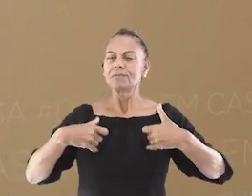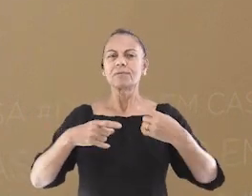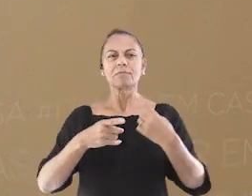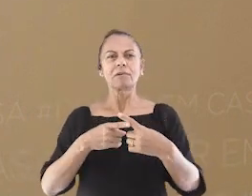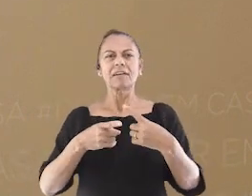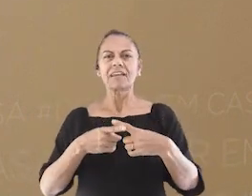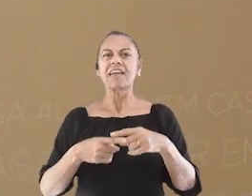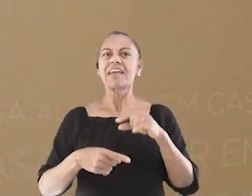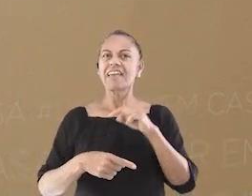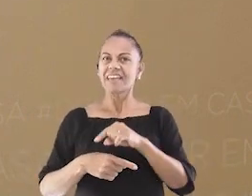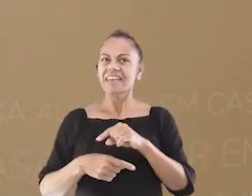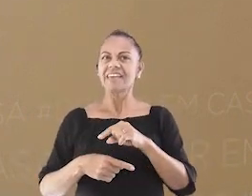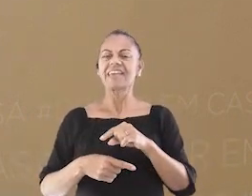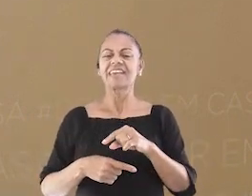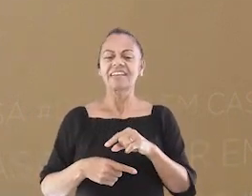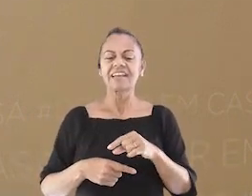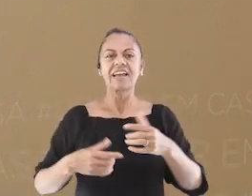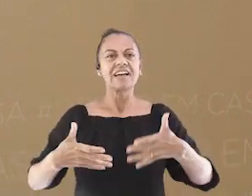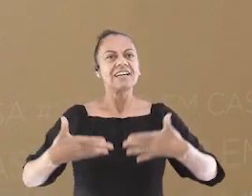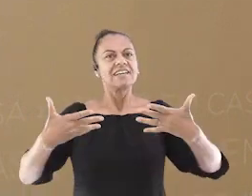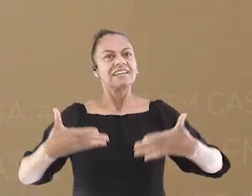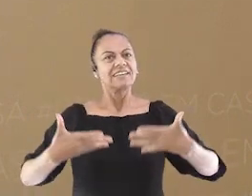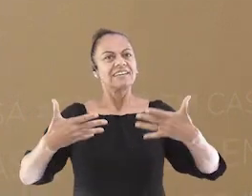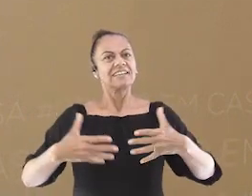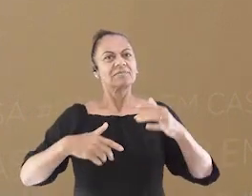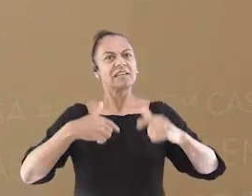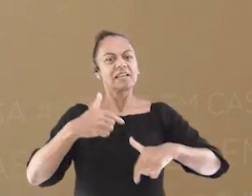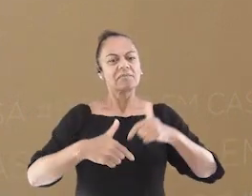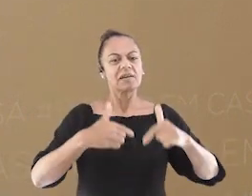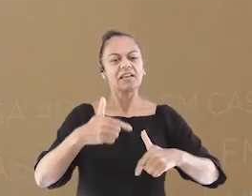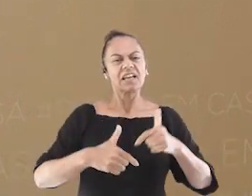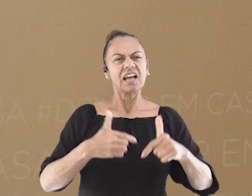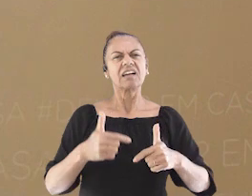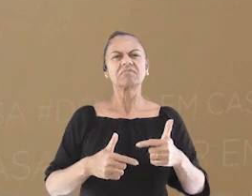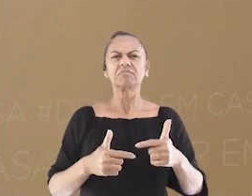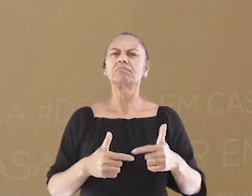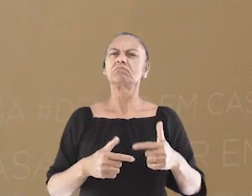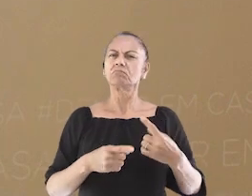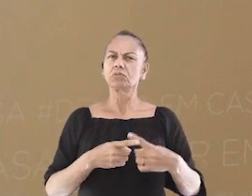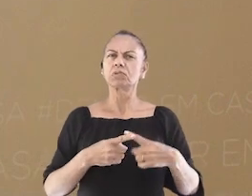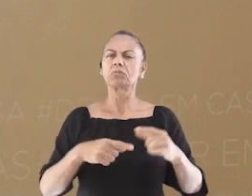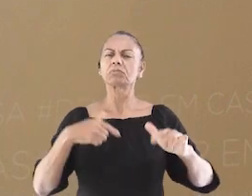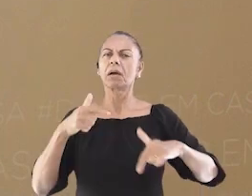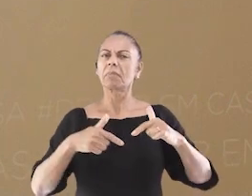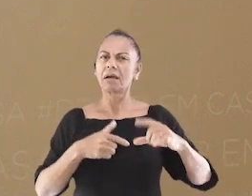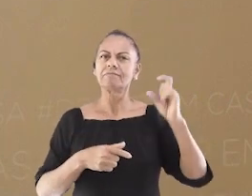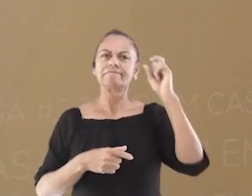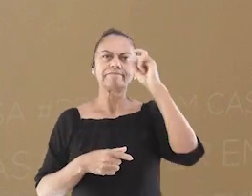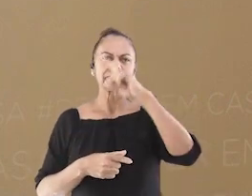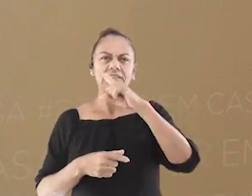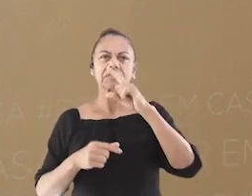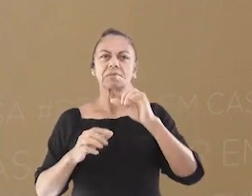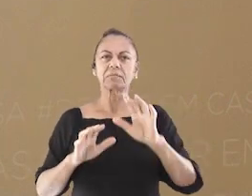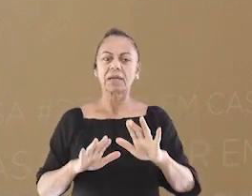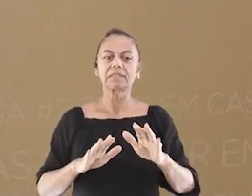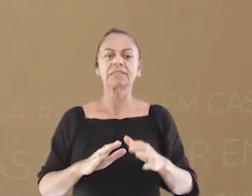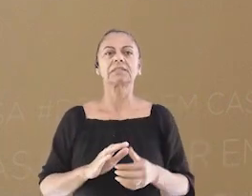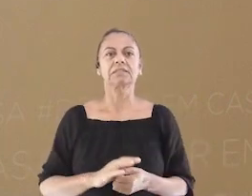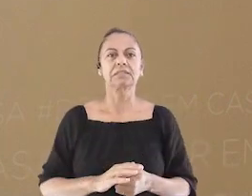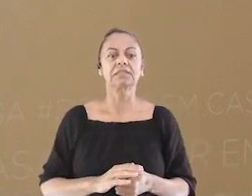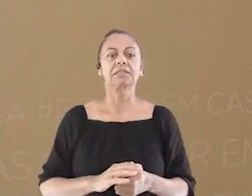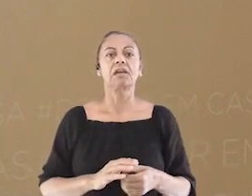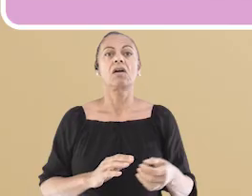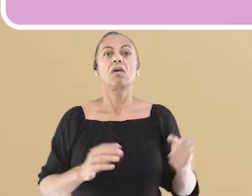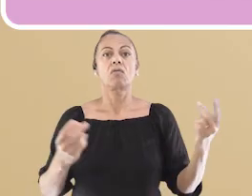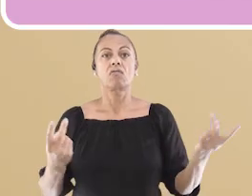satisfação. Sentia-se realizado, o que lhe dava mais ânimo mesmo diante de uma tarefa